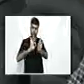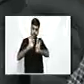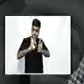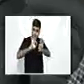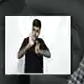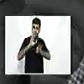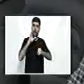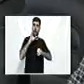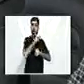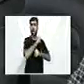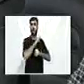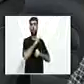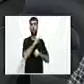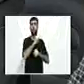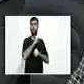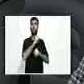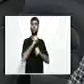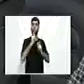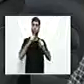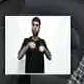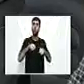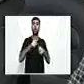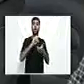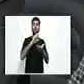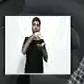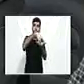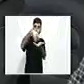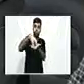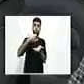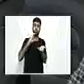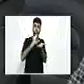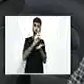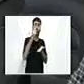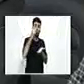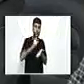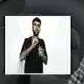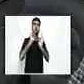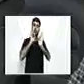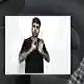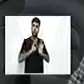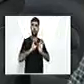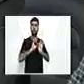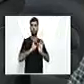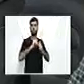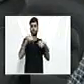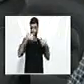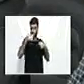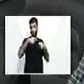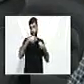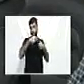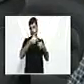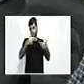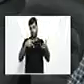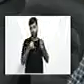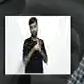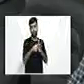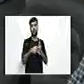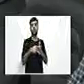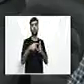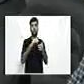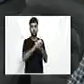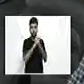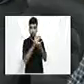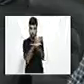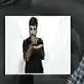trabalho rápido aí para realmente que essas entidades venha a receber e venha cumprir todo as suas demandas durante o ano Então parabéns